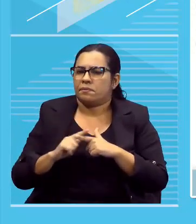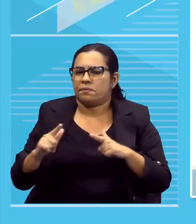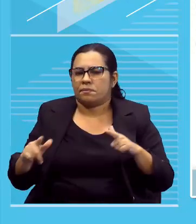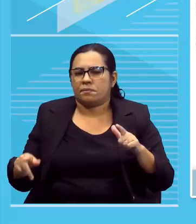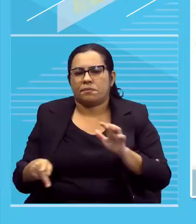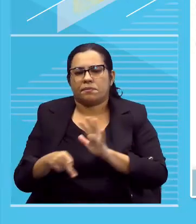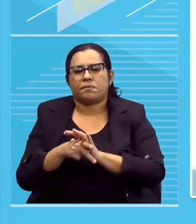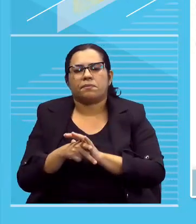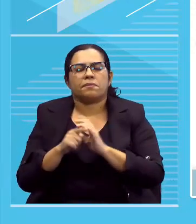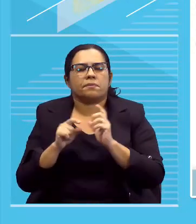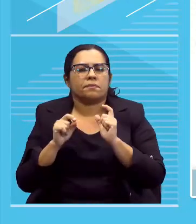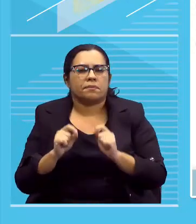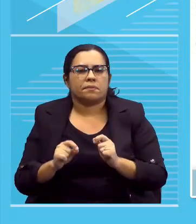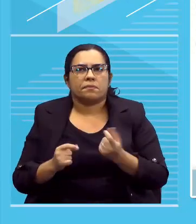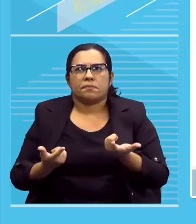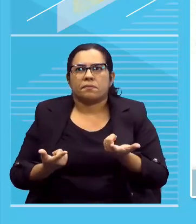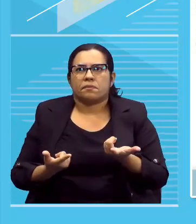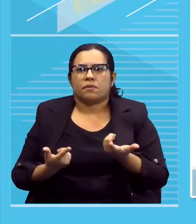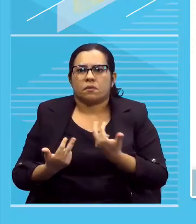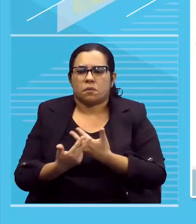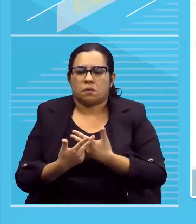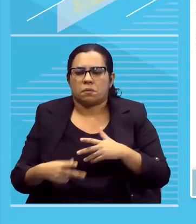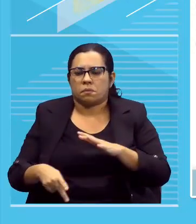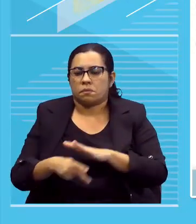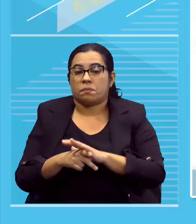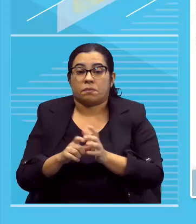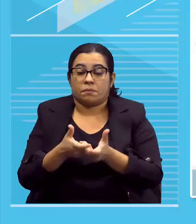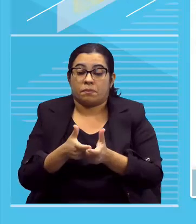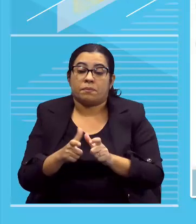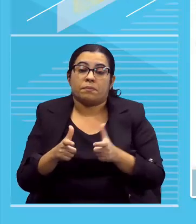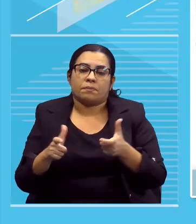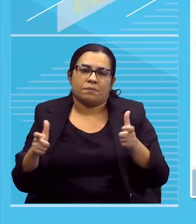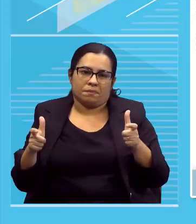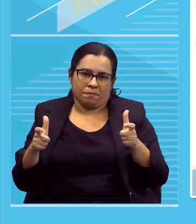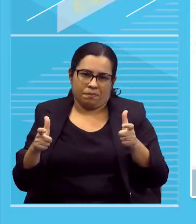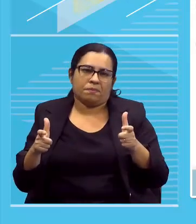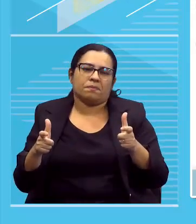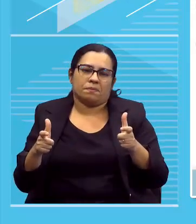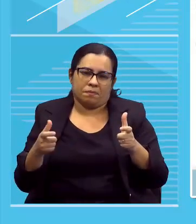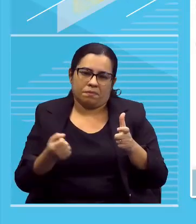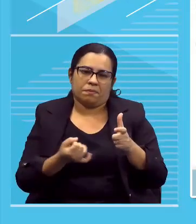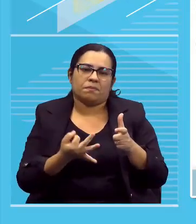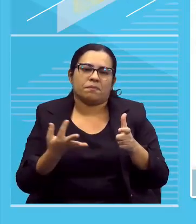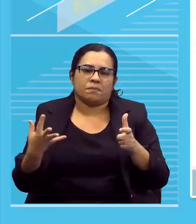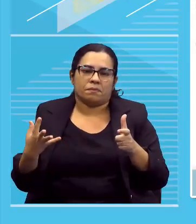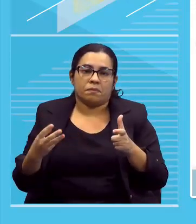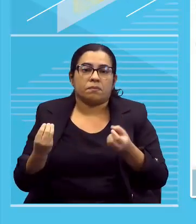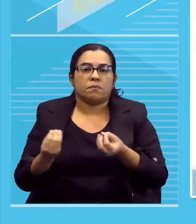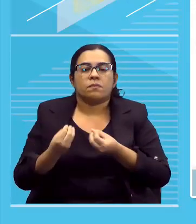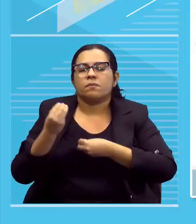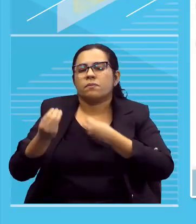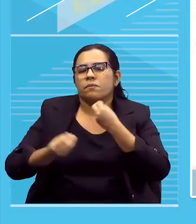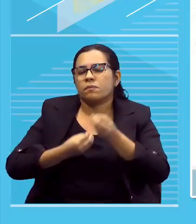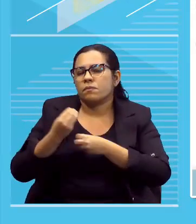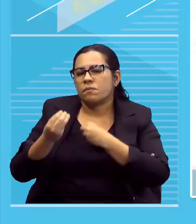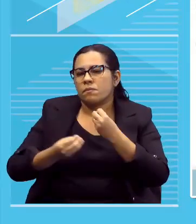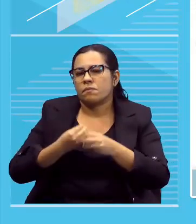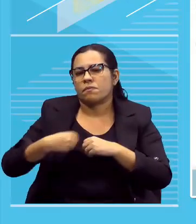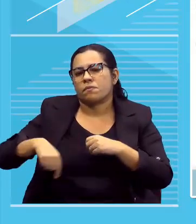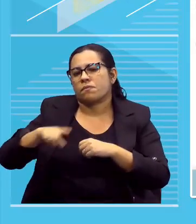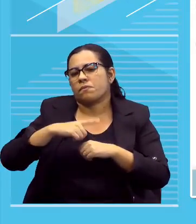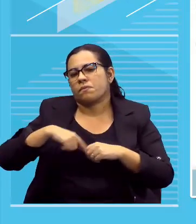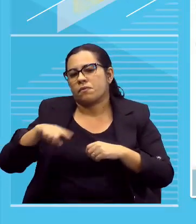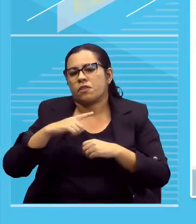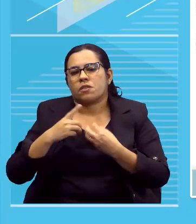tanto o consumo a quantidade é a forma que